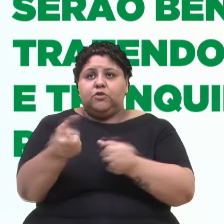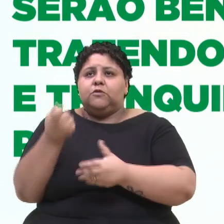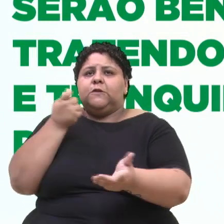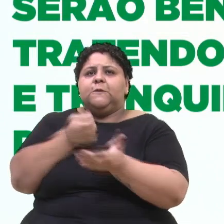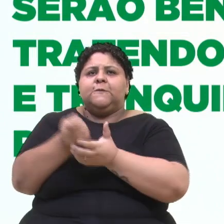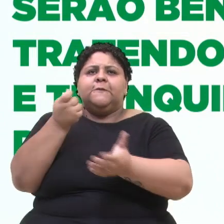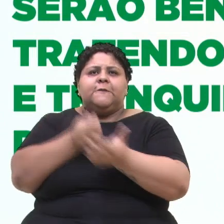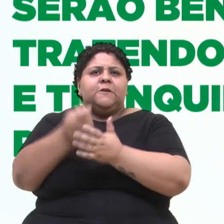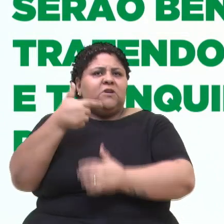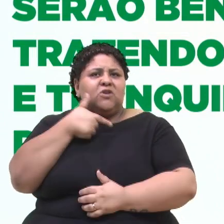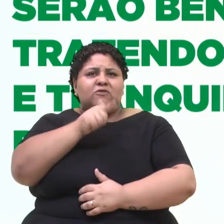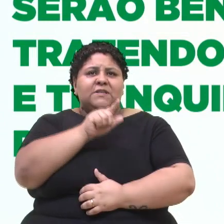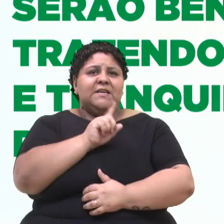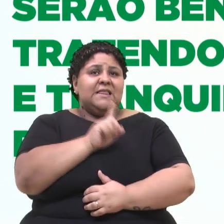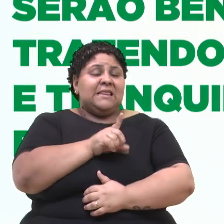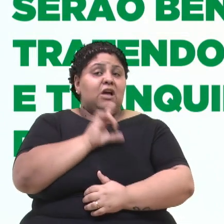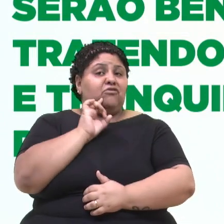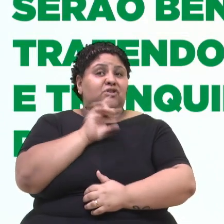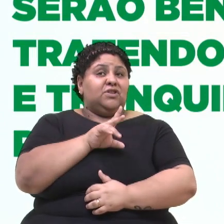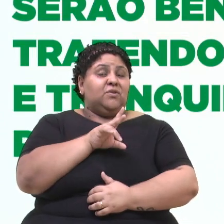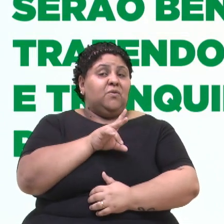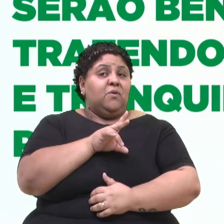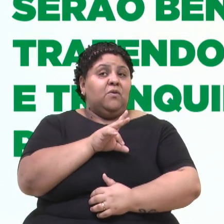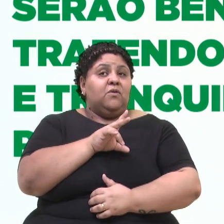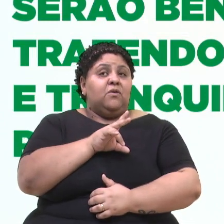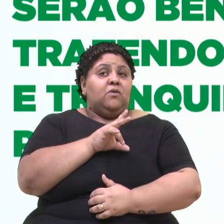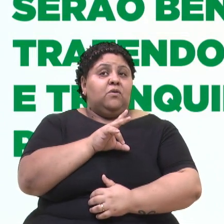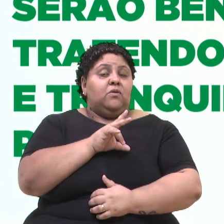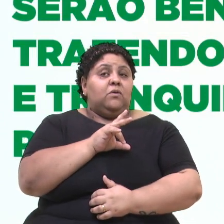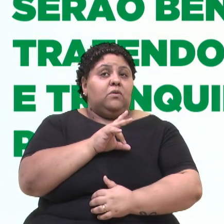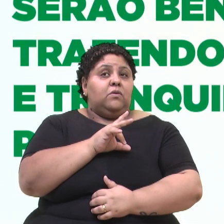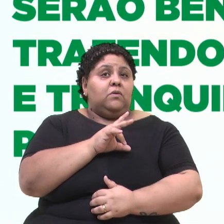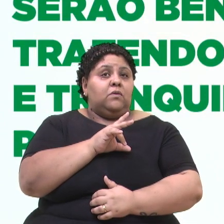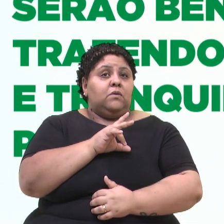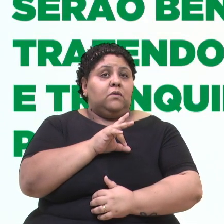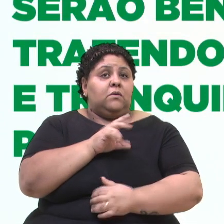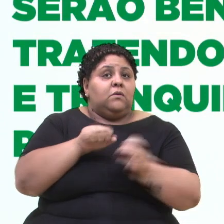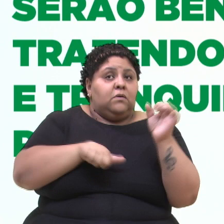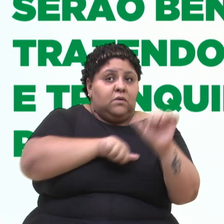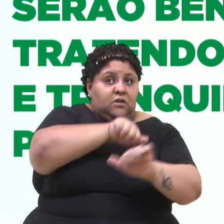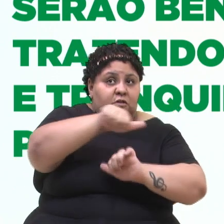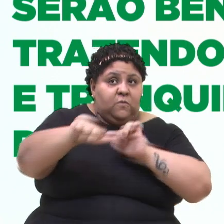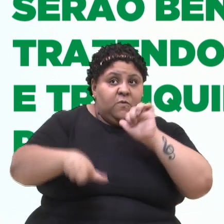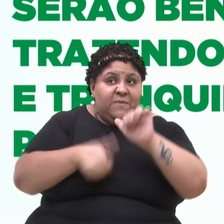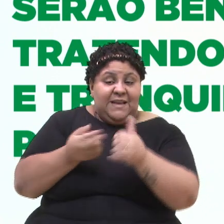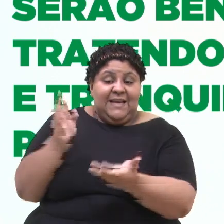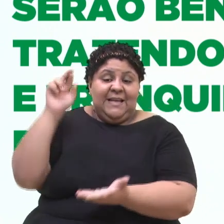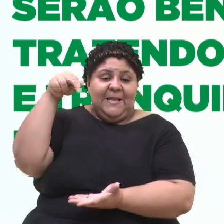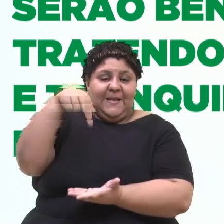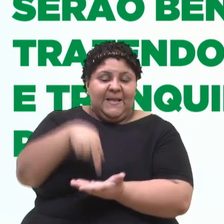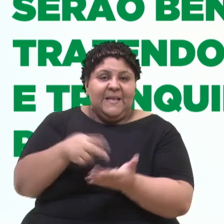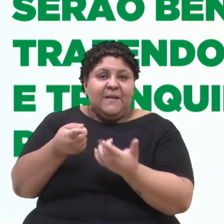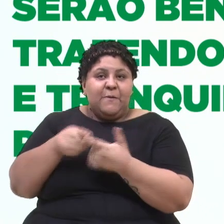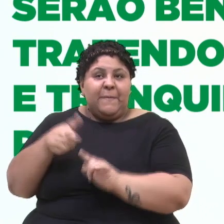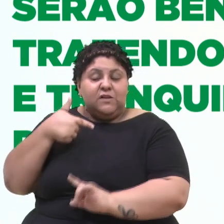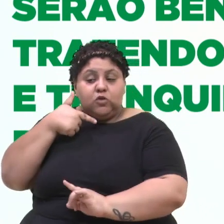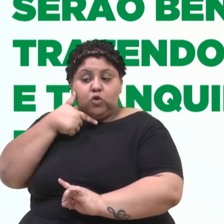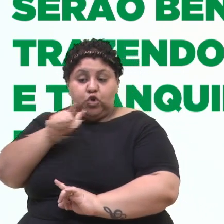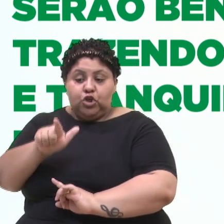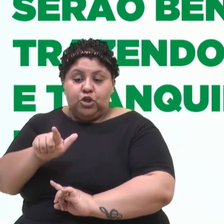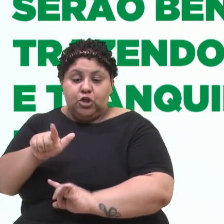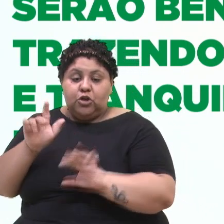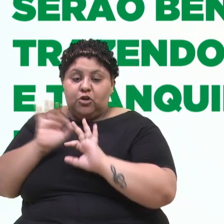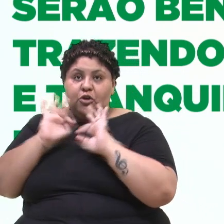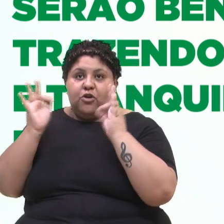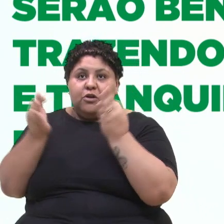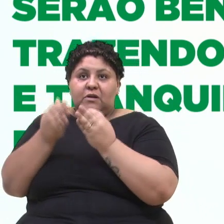consegui não só a proeza de transformar isso em realidade, mas consegui uma família que